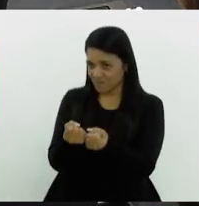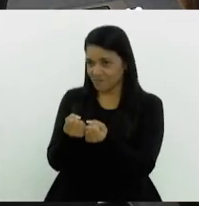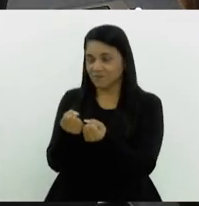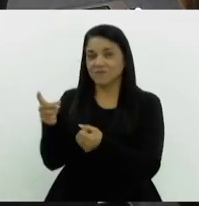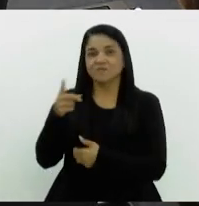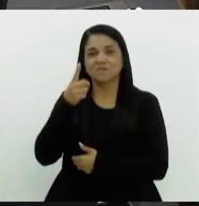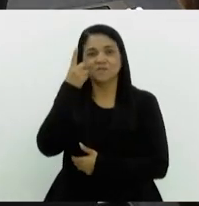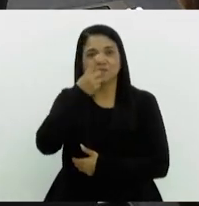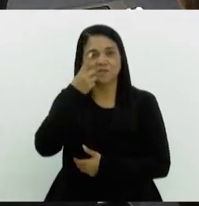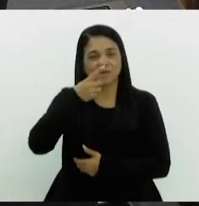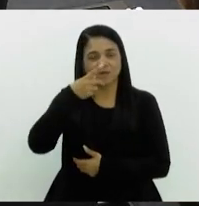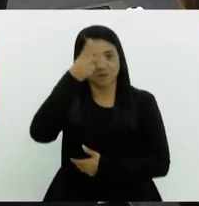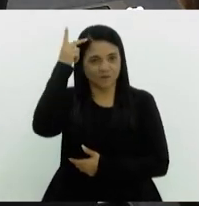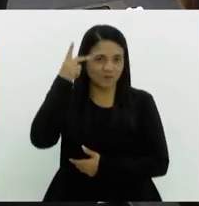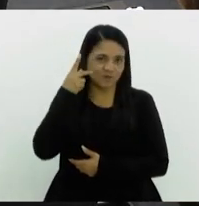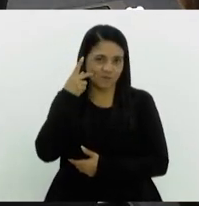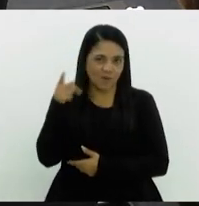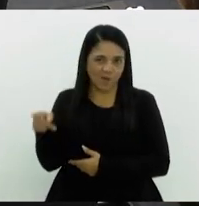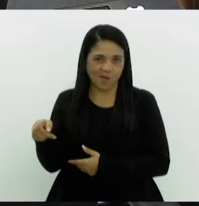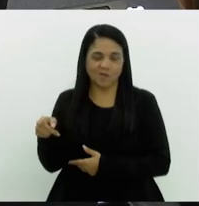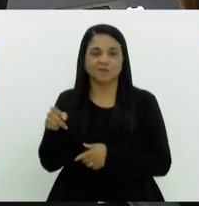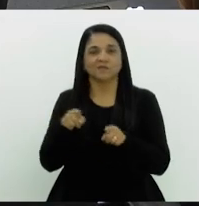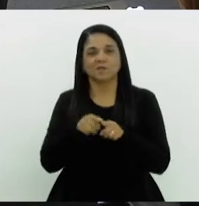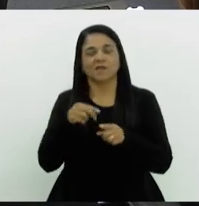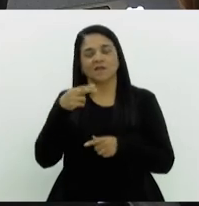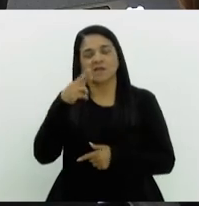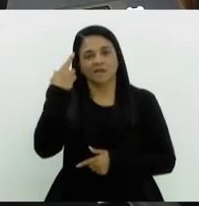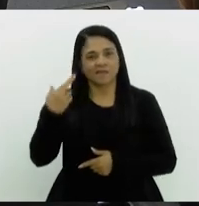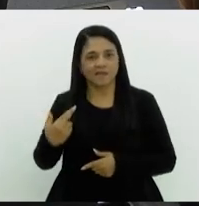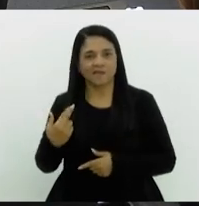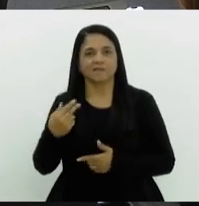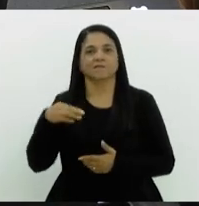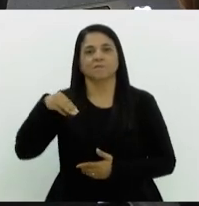deputado Luiz Paulo, deputada Renata Souza,